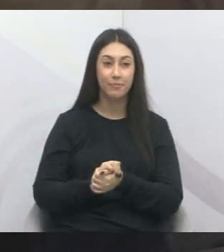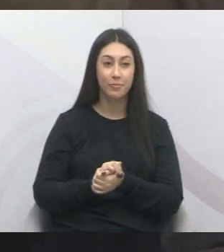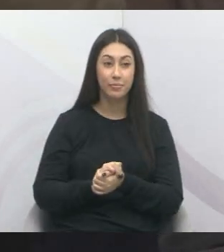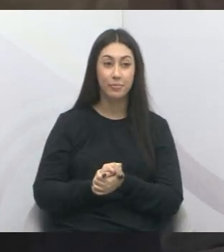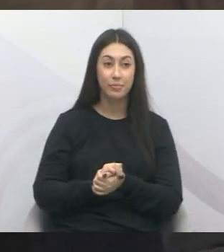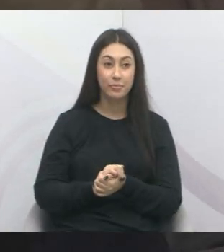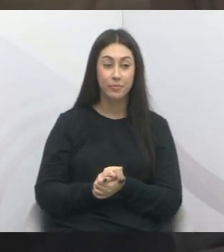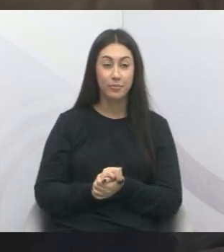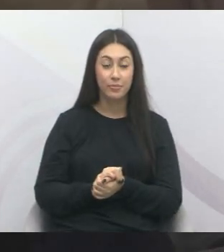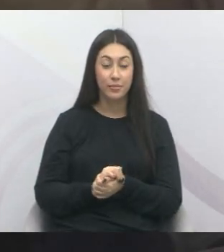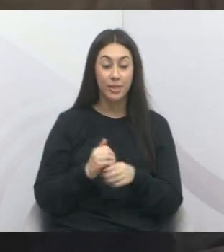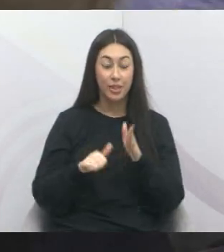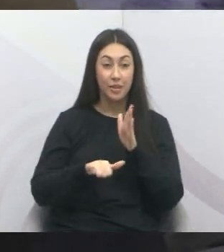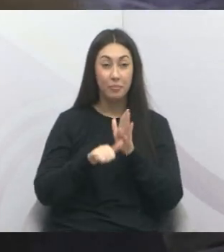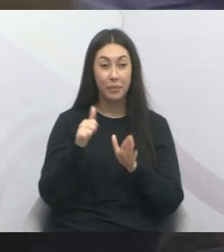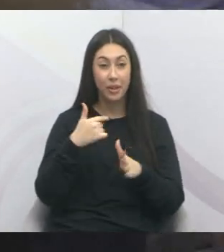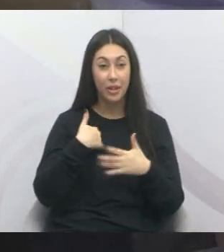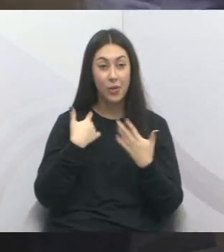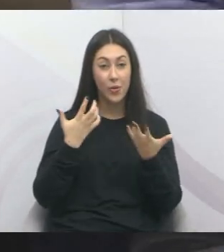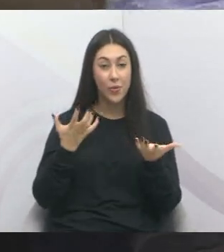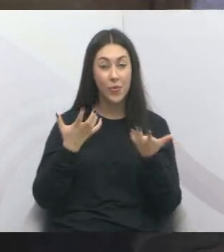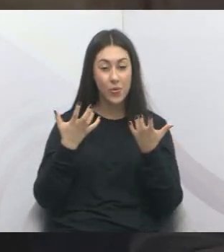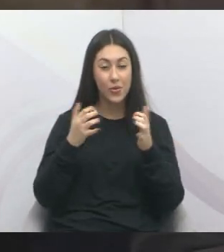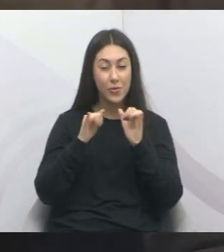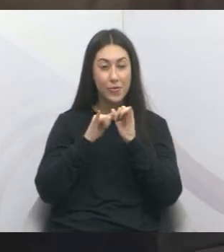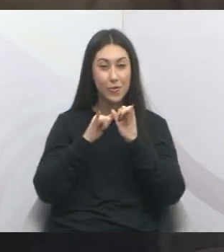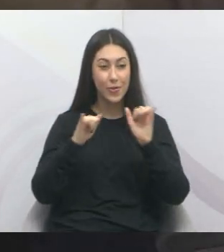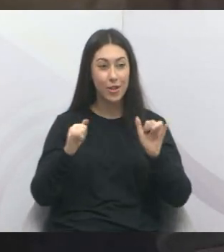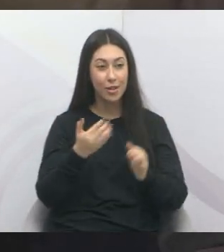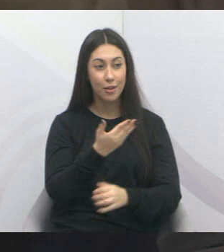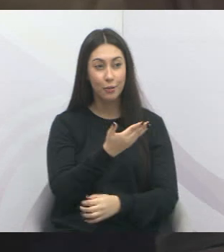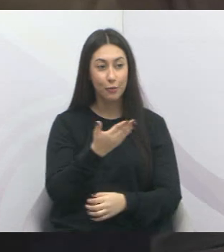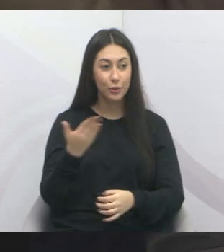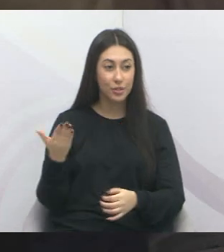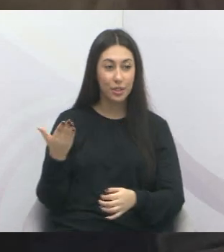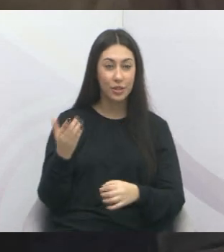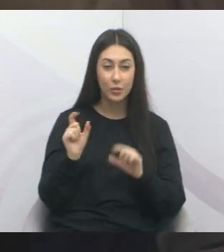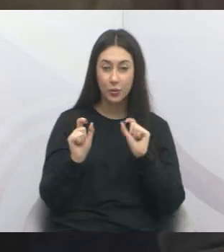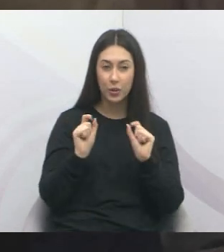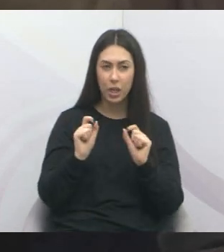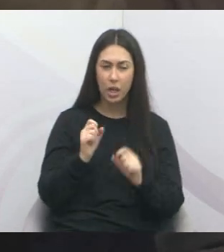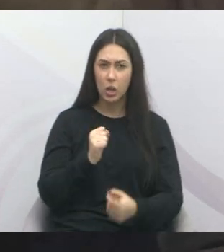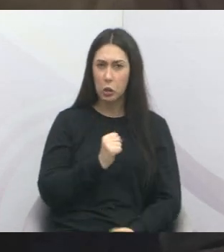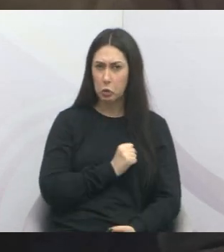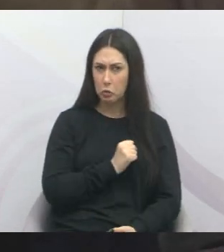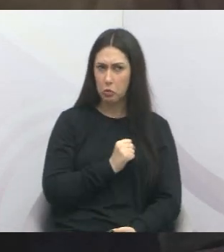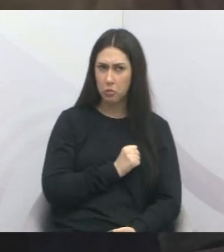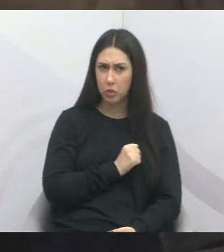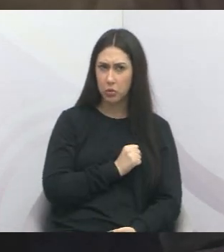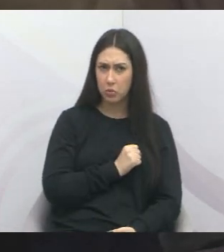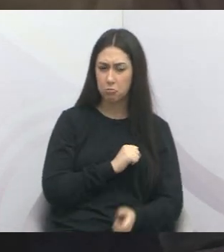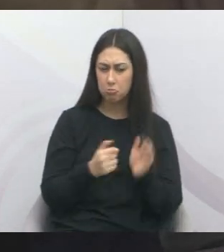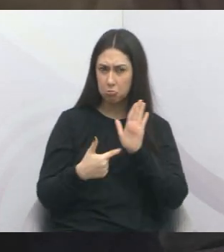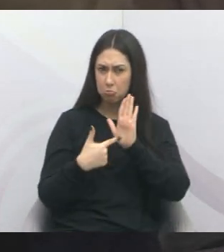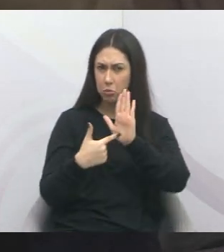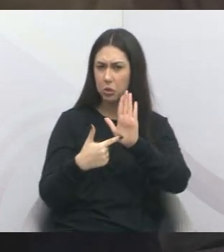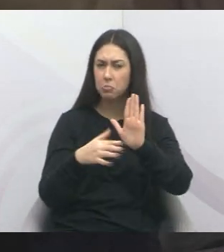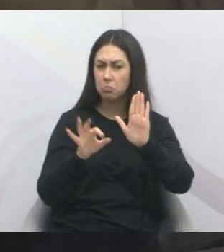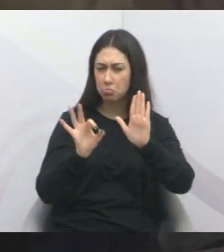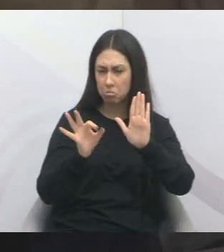Primeiramente, eu quero dirigir a vocês que números está sendo muito bem